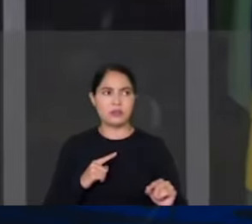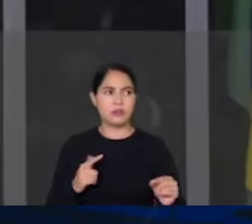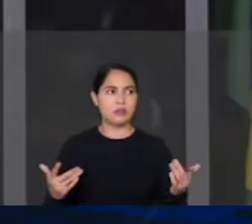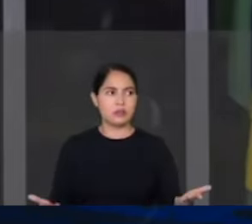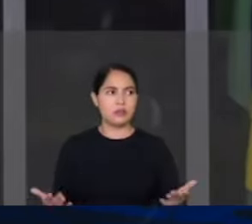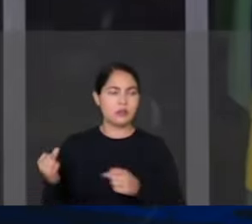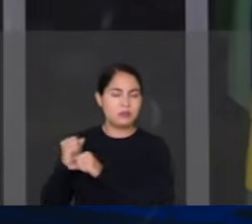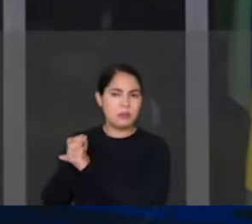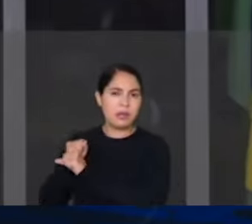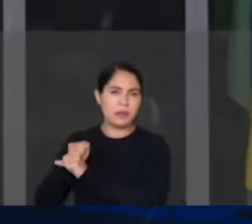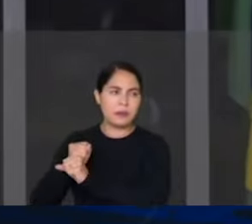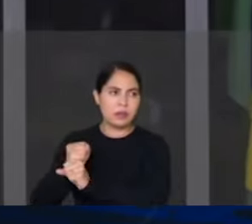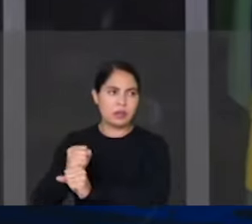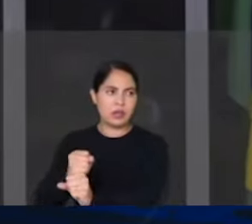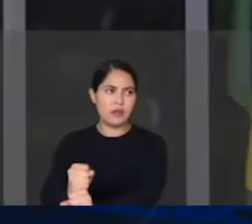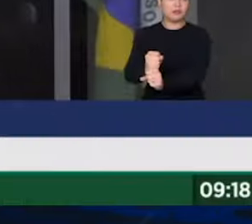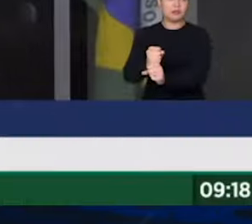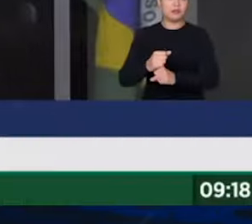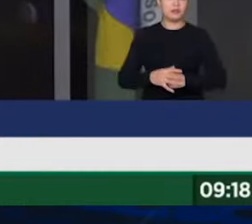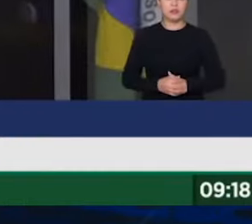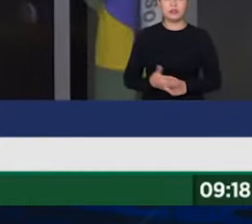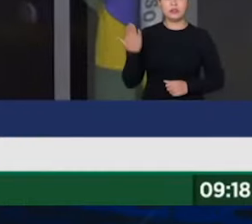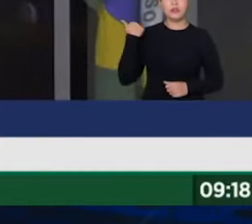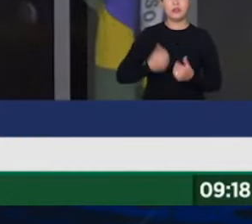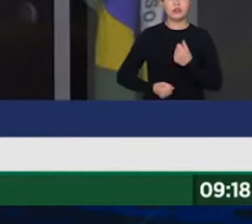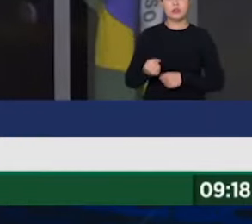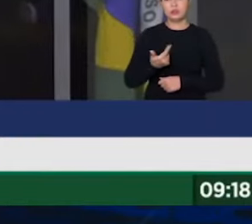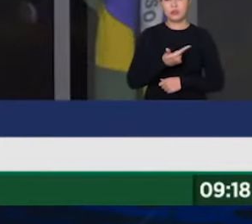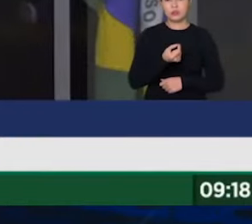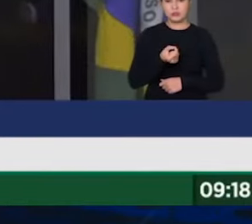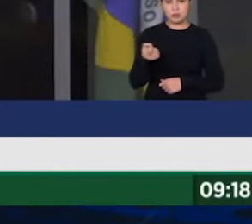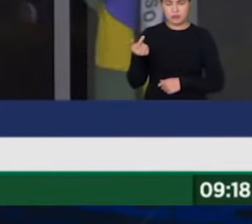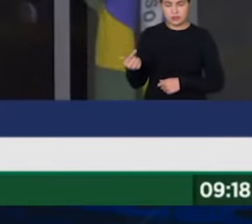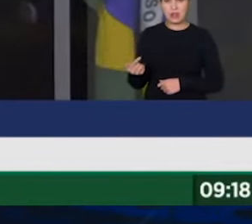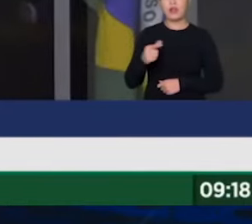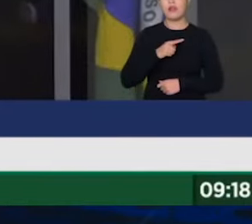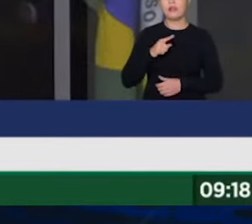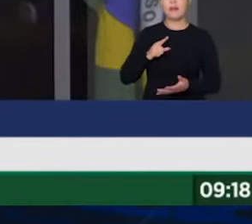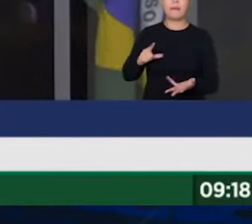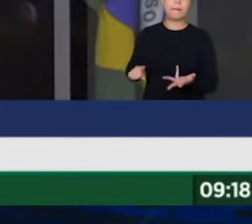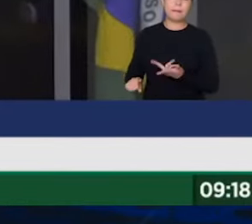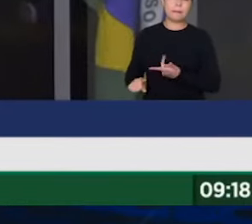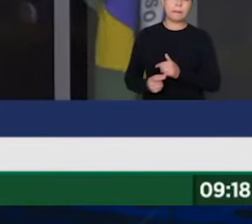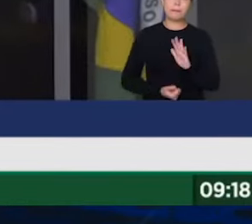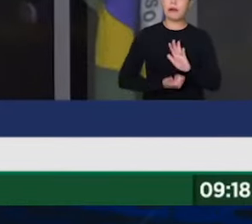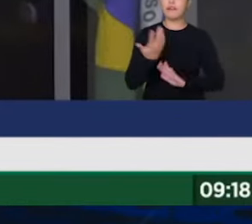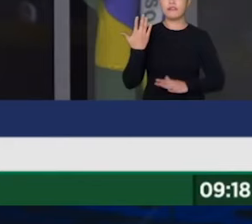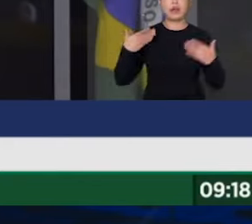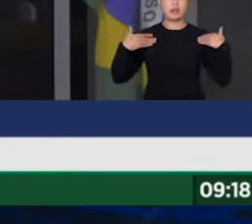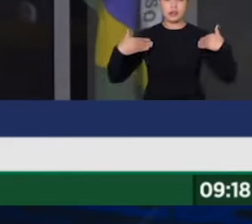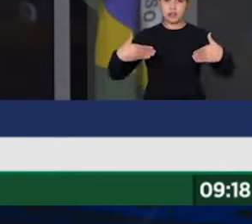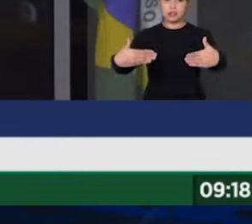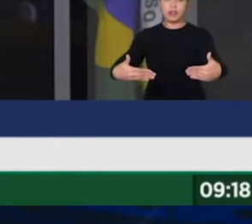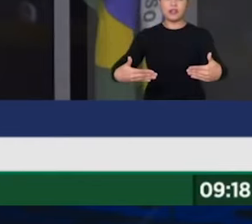conseguimos desde 2007, passando por vários ministros de esporte, secretários nacionais, aumentamos, e